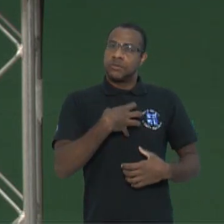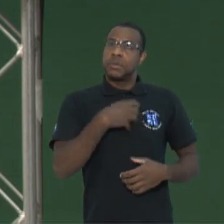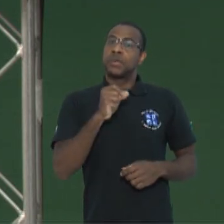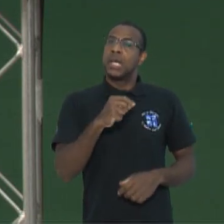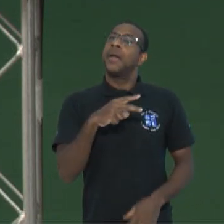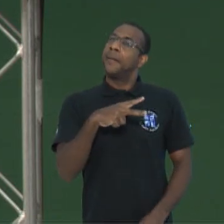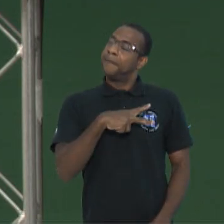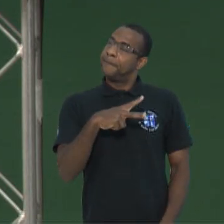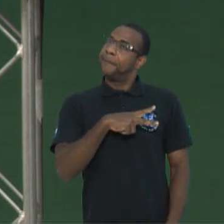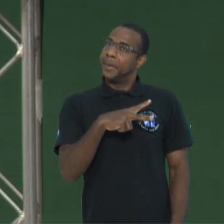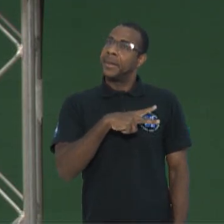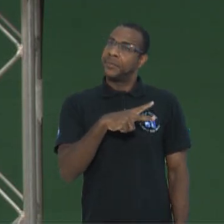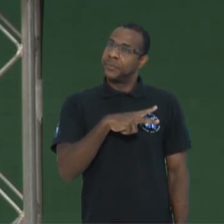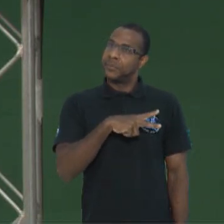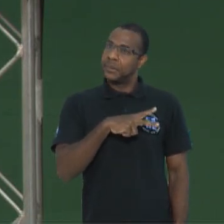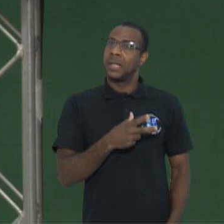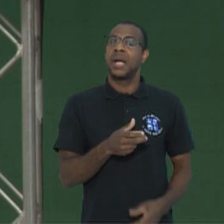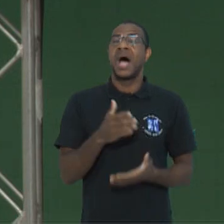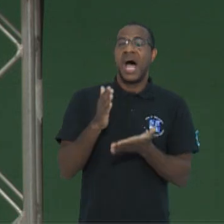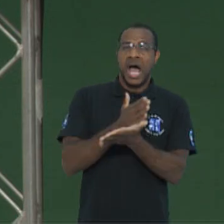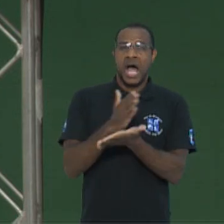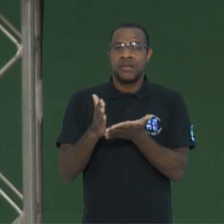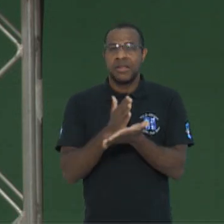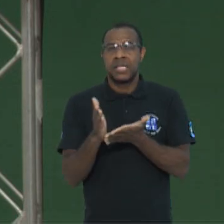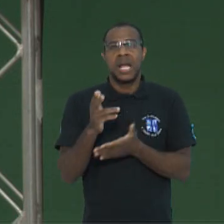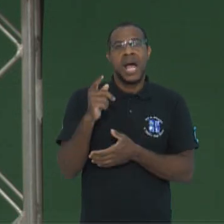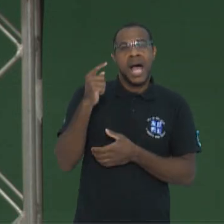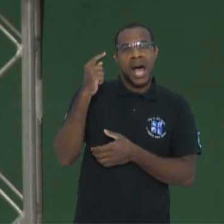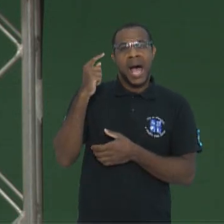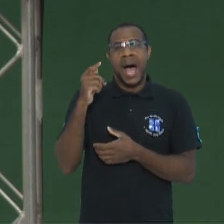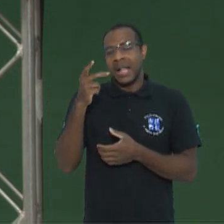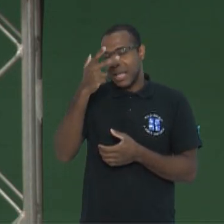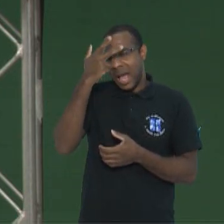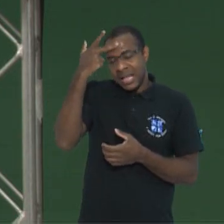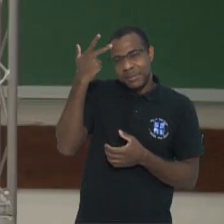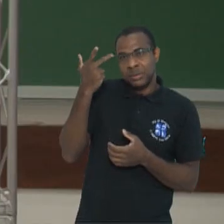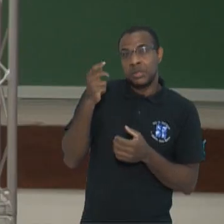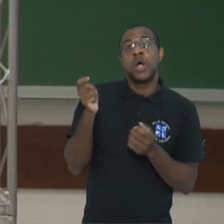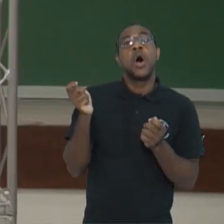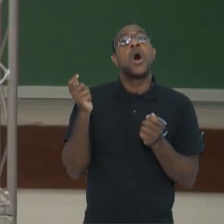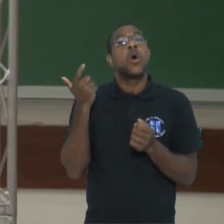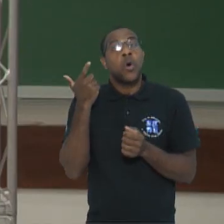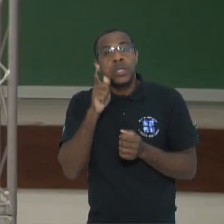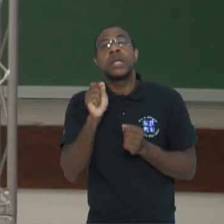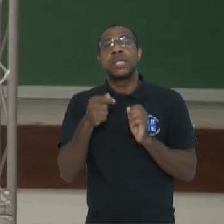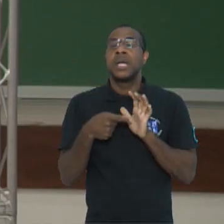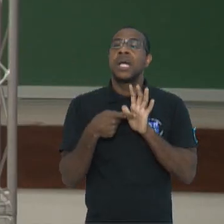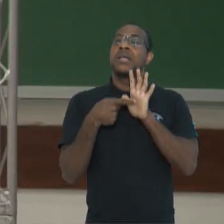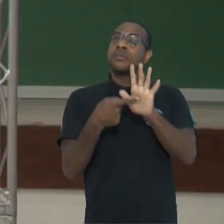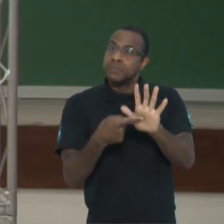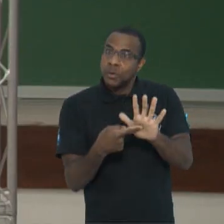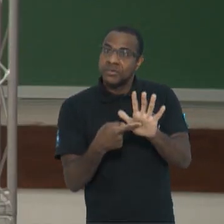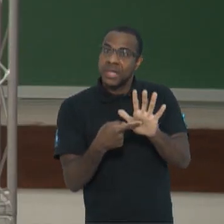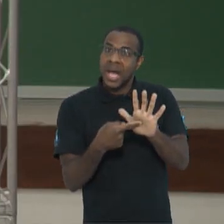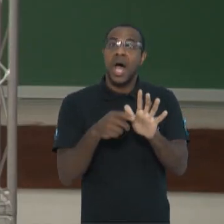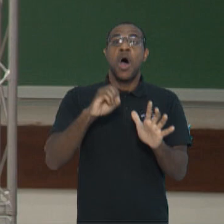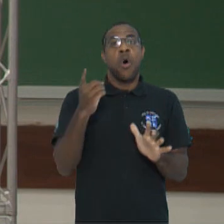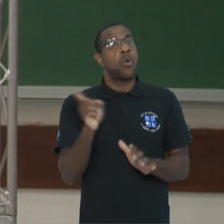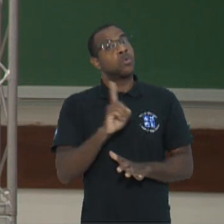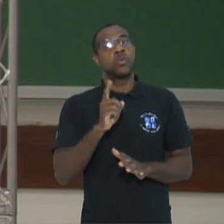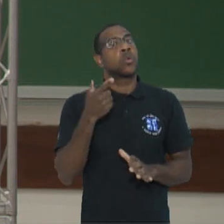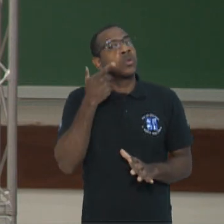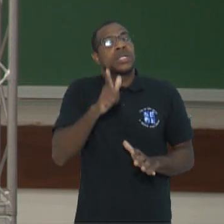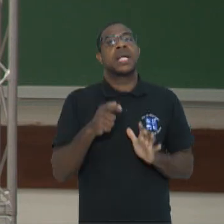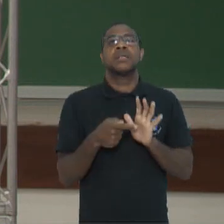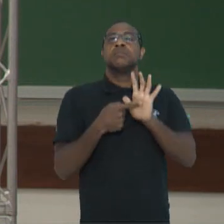pessoal. Às vezes as pessoas conseguem expressar, às vezes não. Às vezes expressam da forma positiva, às vezes